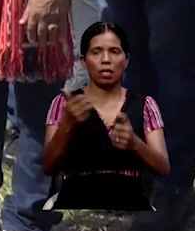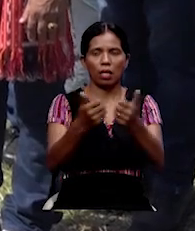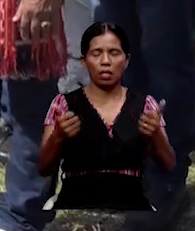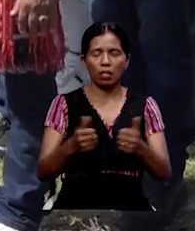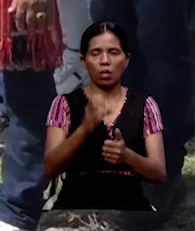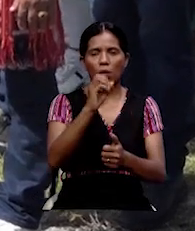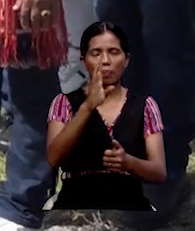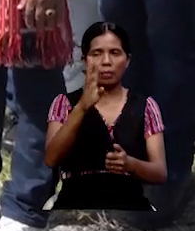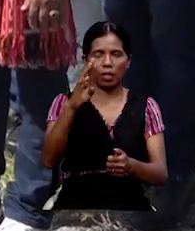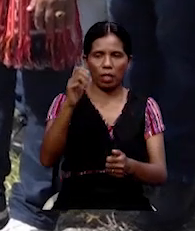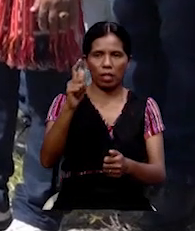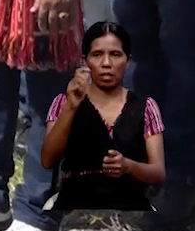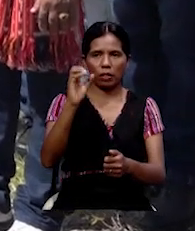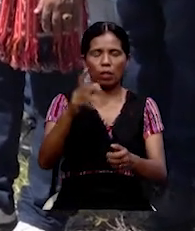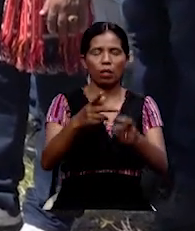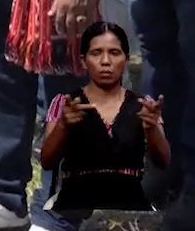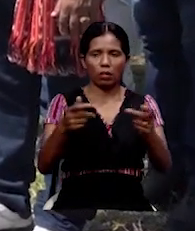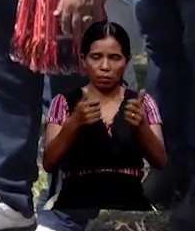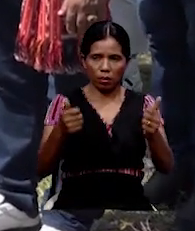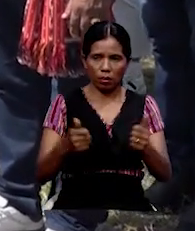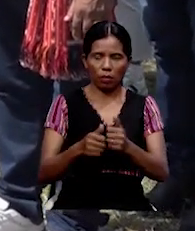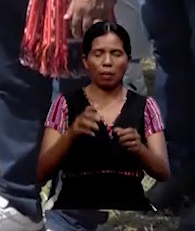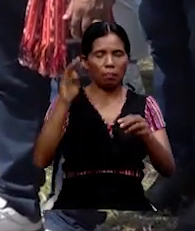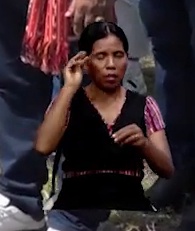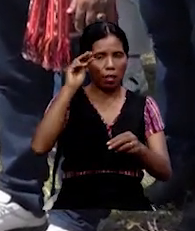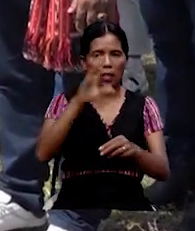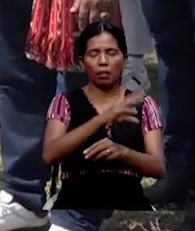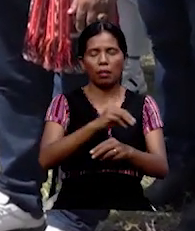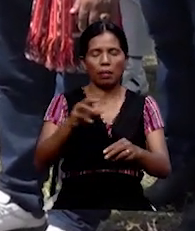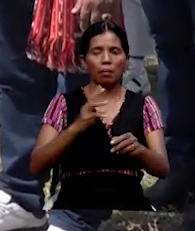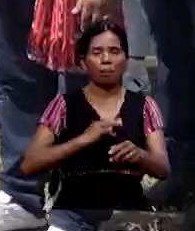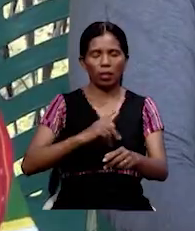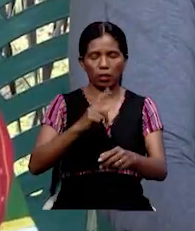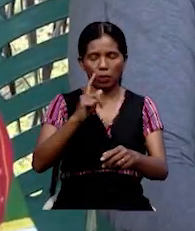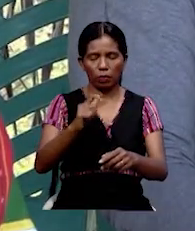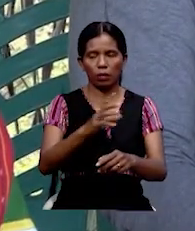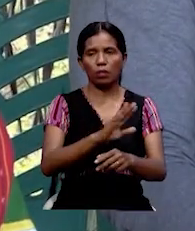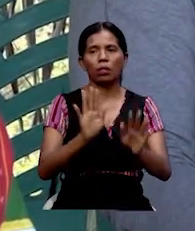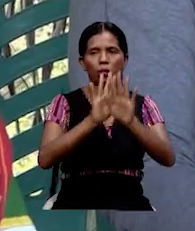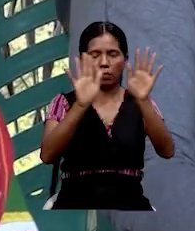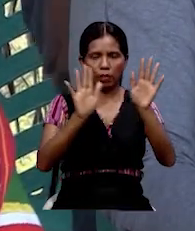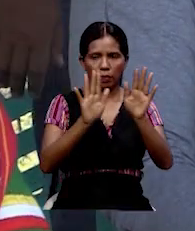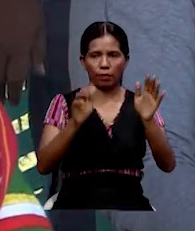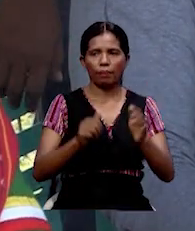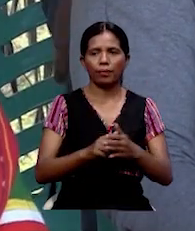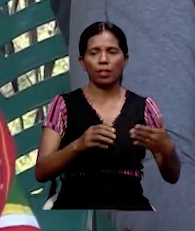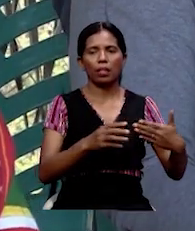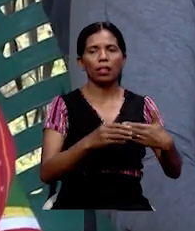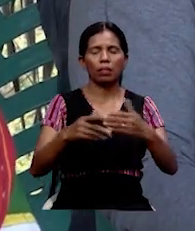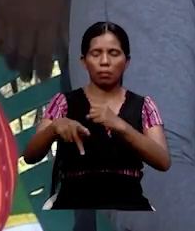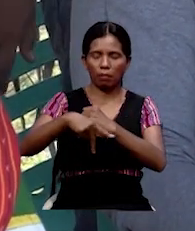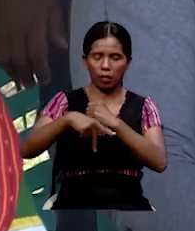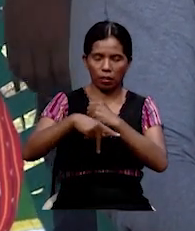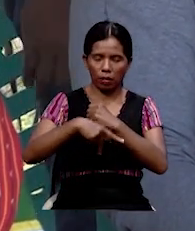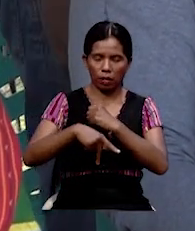Obrato, Suku Sau, posto administrativo Manatutu Vila, município Manatutu, domingo foi na Laisne. Líder máximo Partido Kuntu